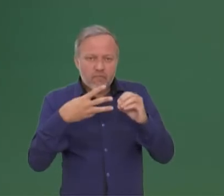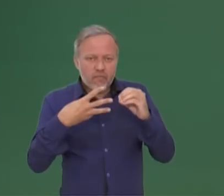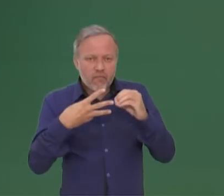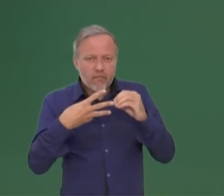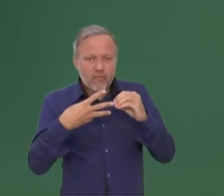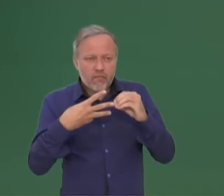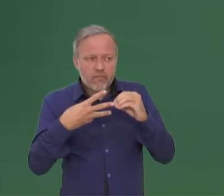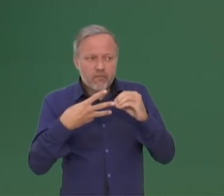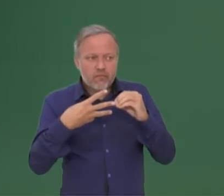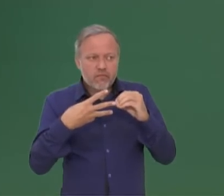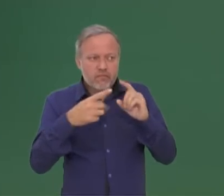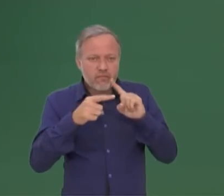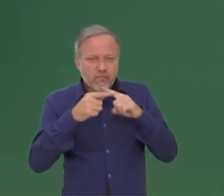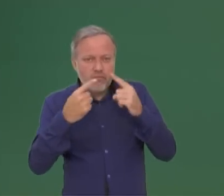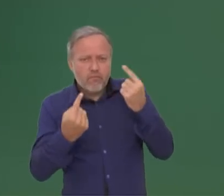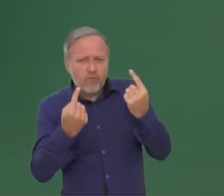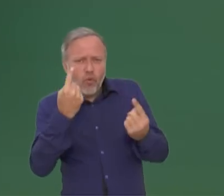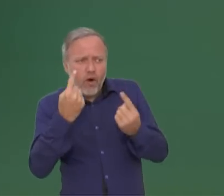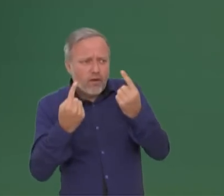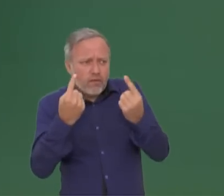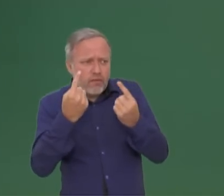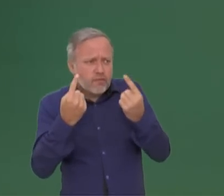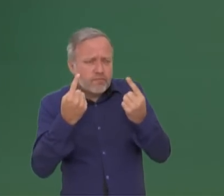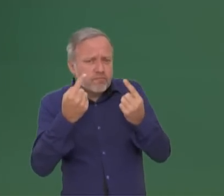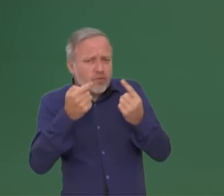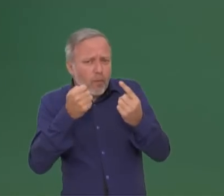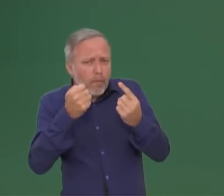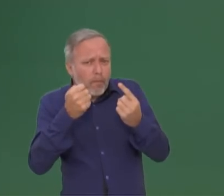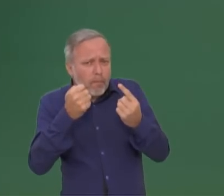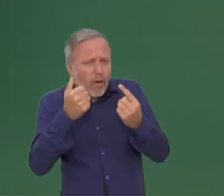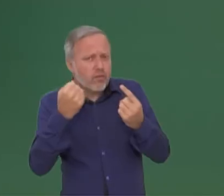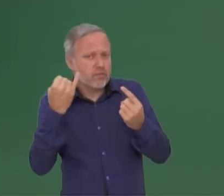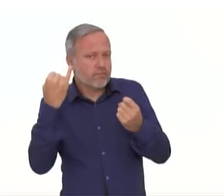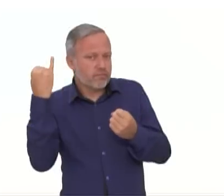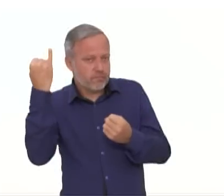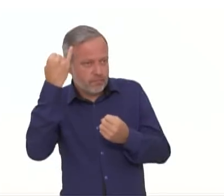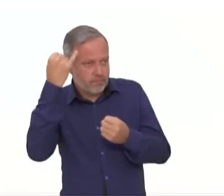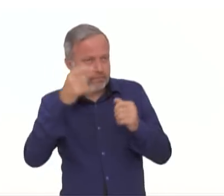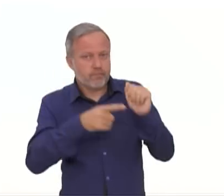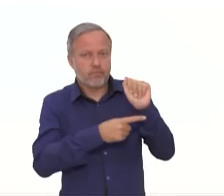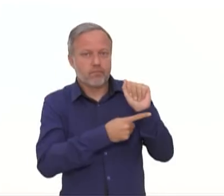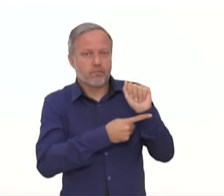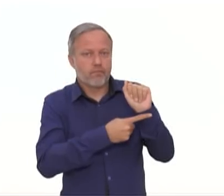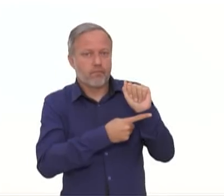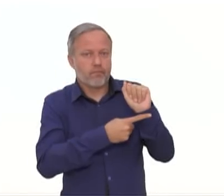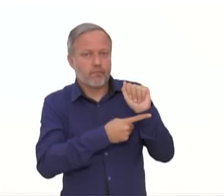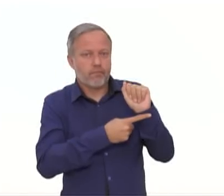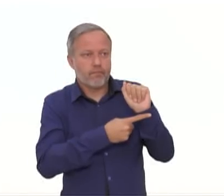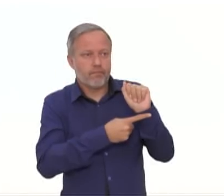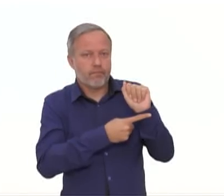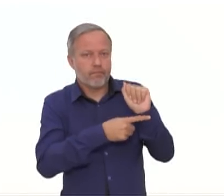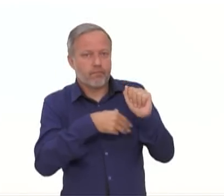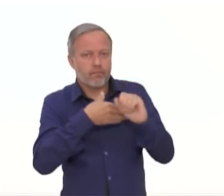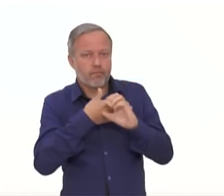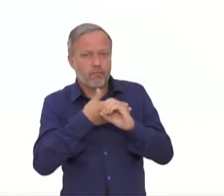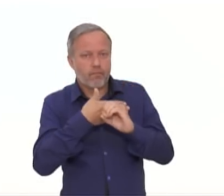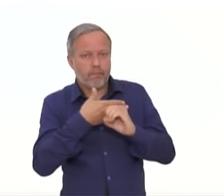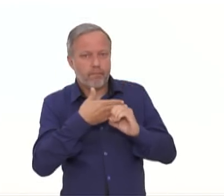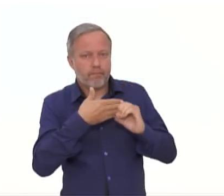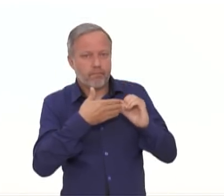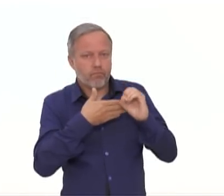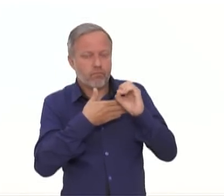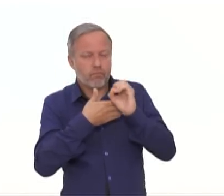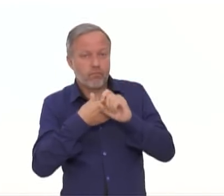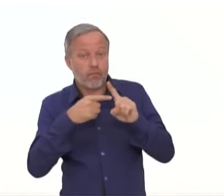de uma célula. Mas qual não é fundamental? As organelas, elas são importantes, mas